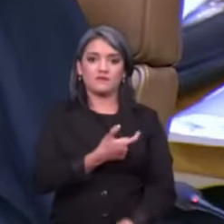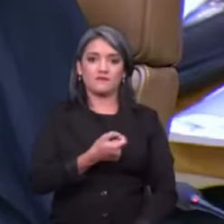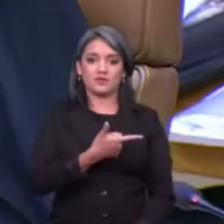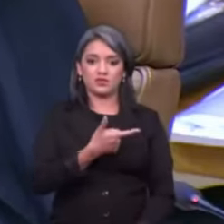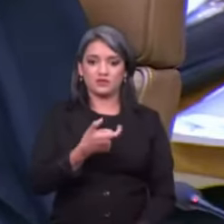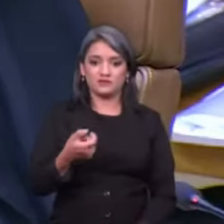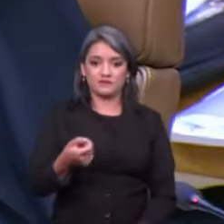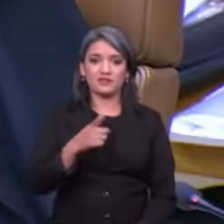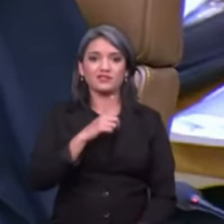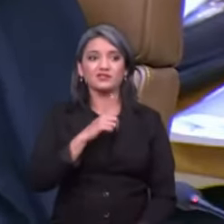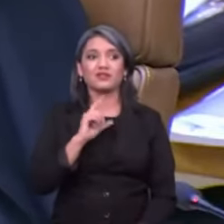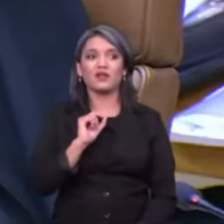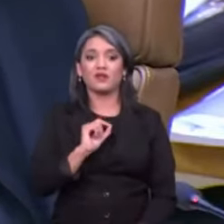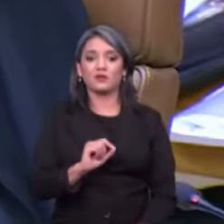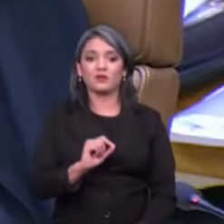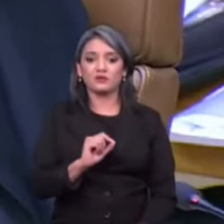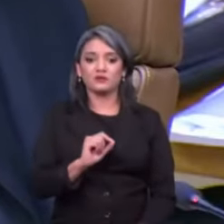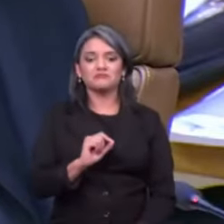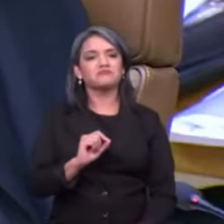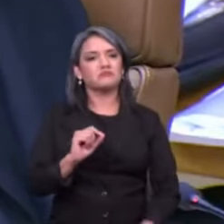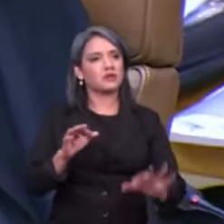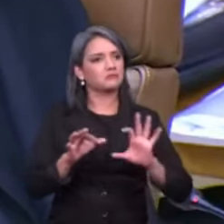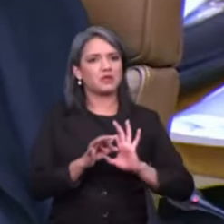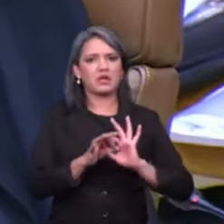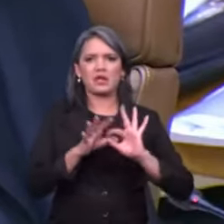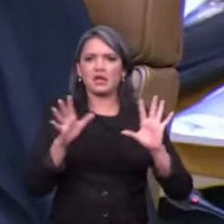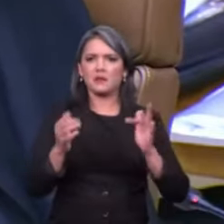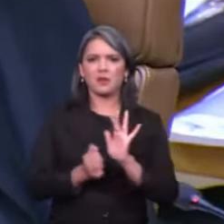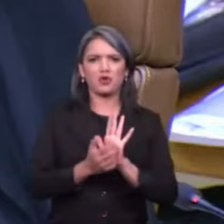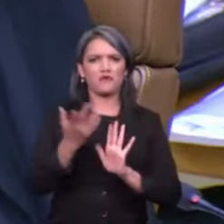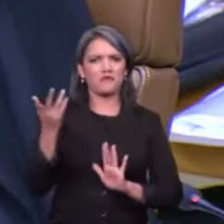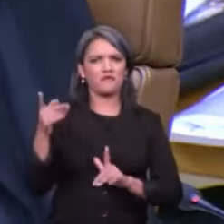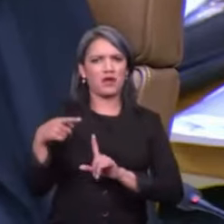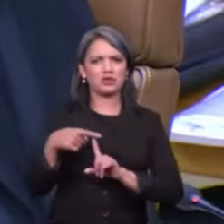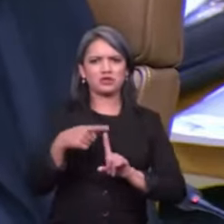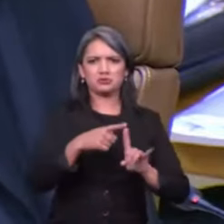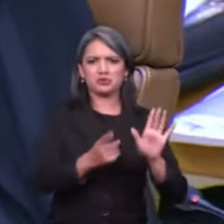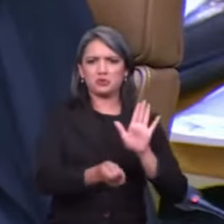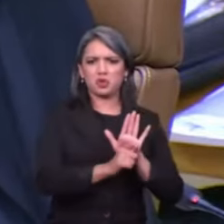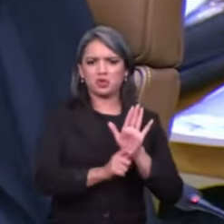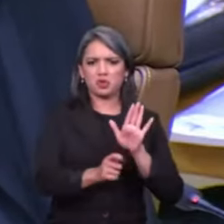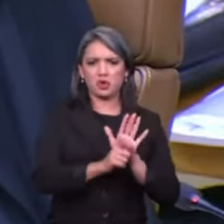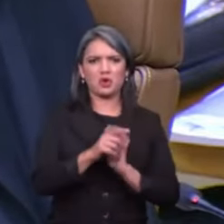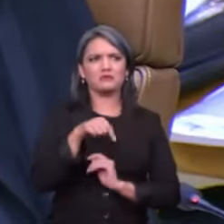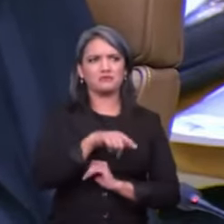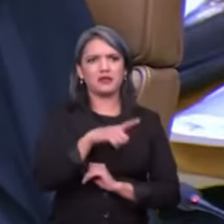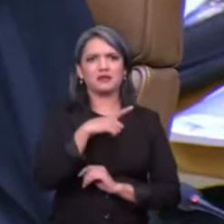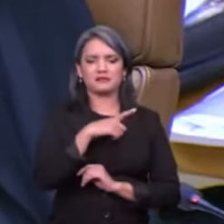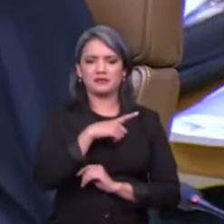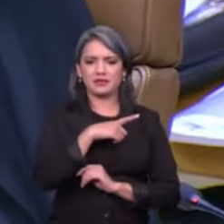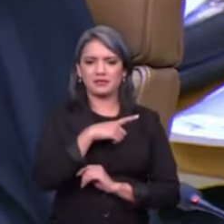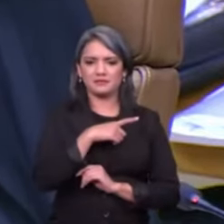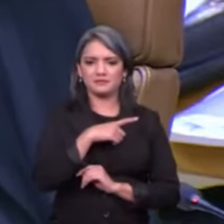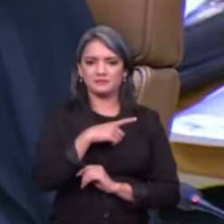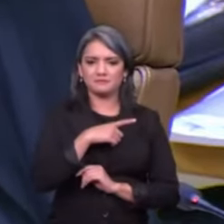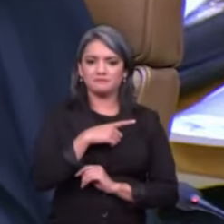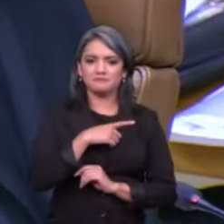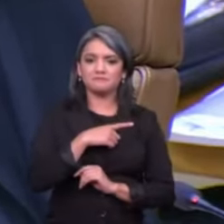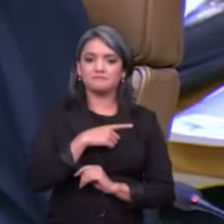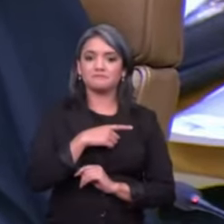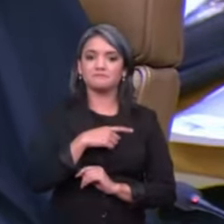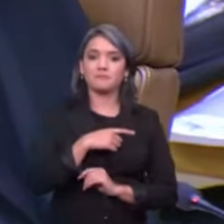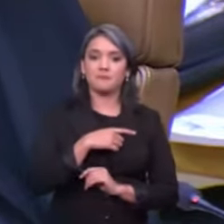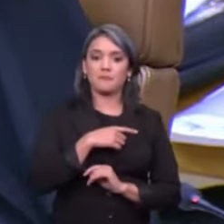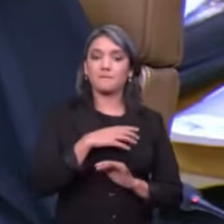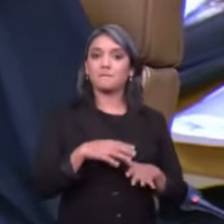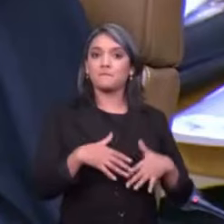promulgou-se medida que descriminalizou o uso de diversos tipos de drogas. Medida 110. Medida, sem dúvida,